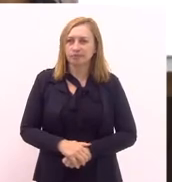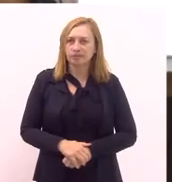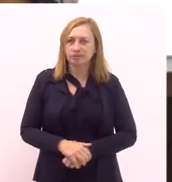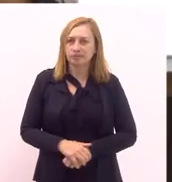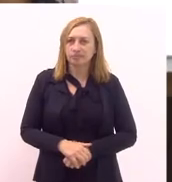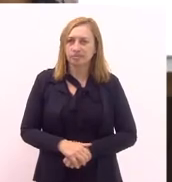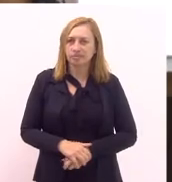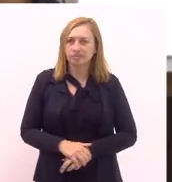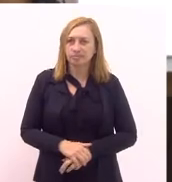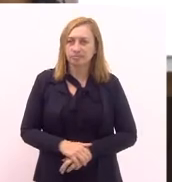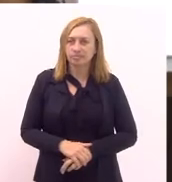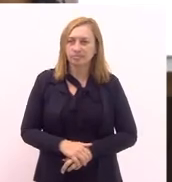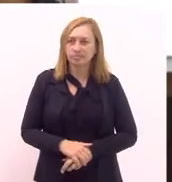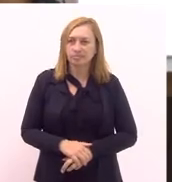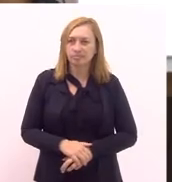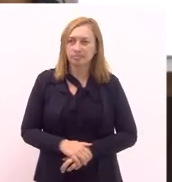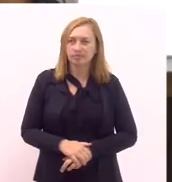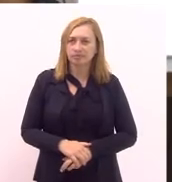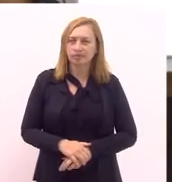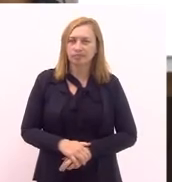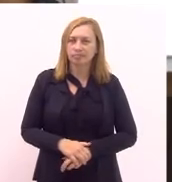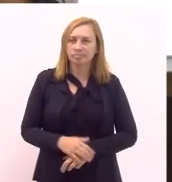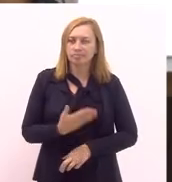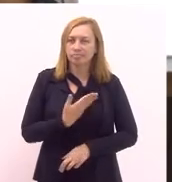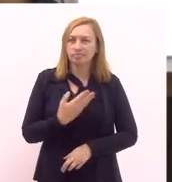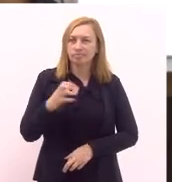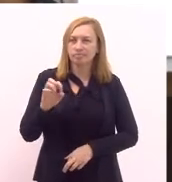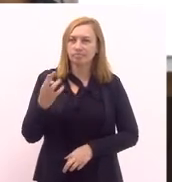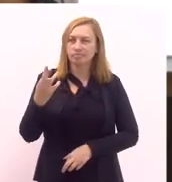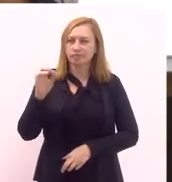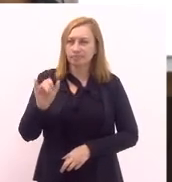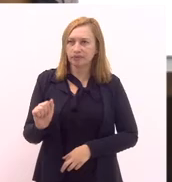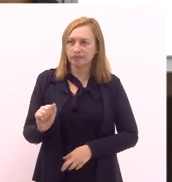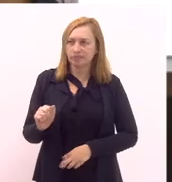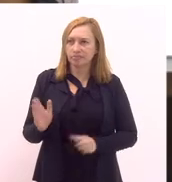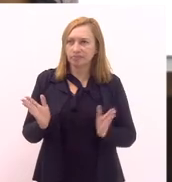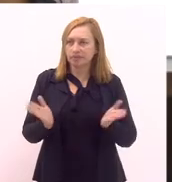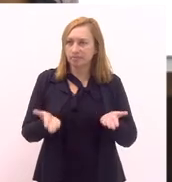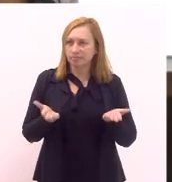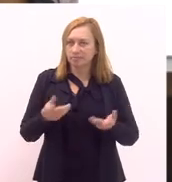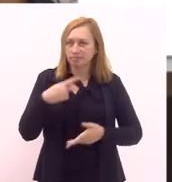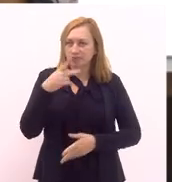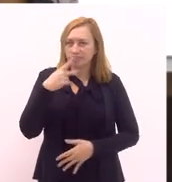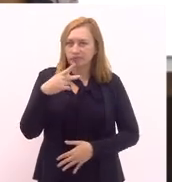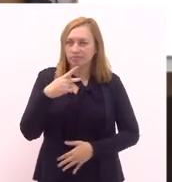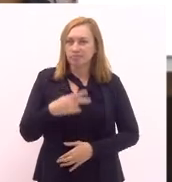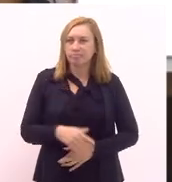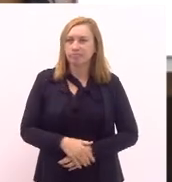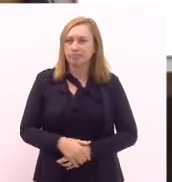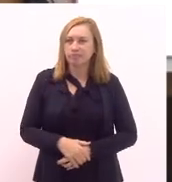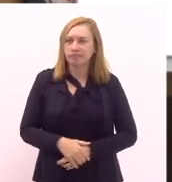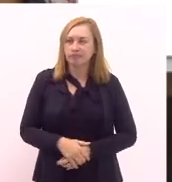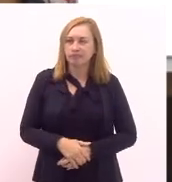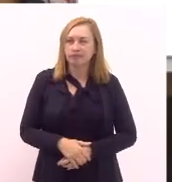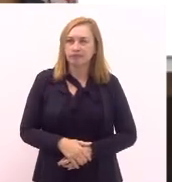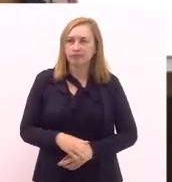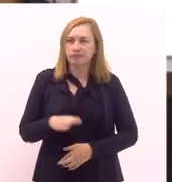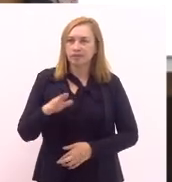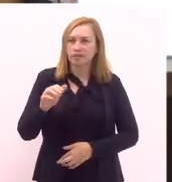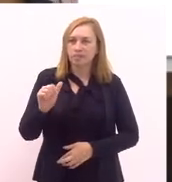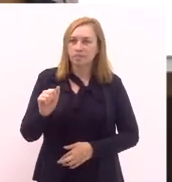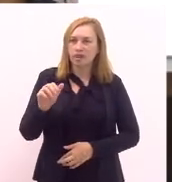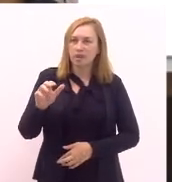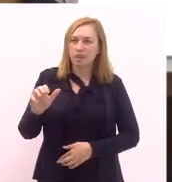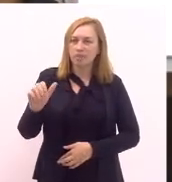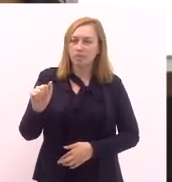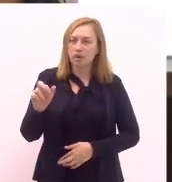a nossa querida é Érica o passo a palavra o Babalorixá